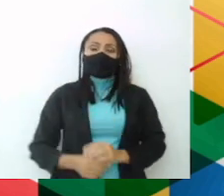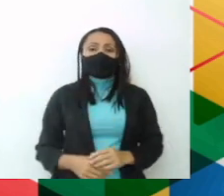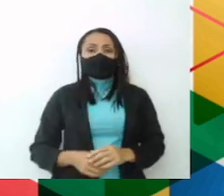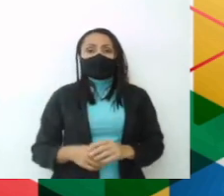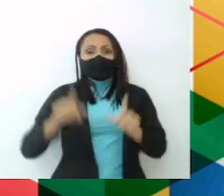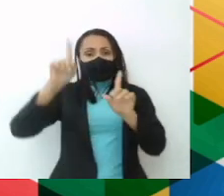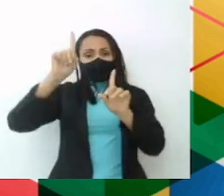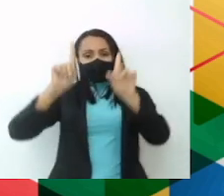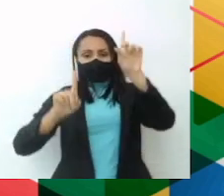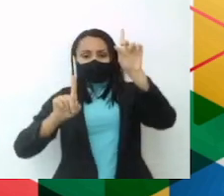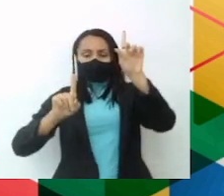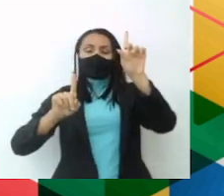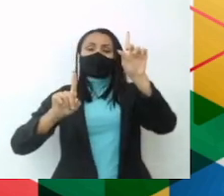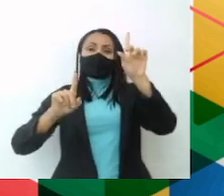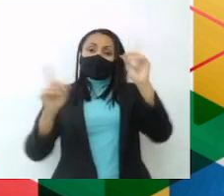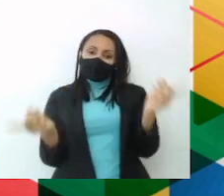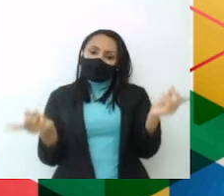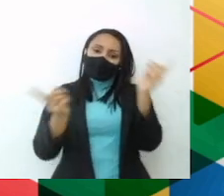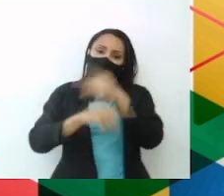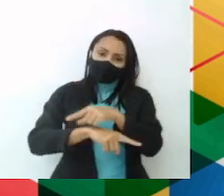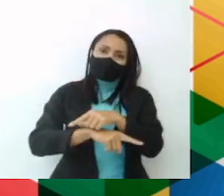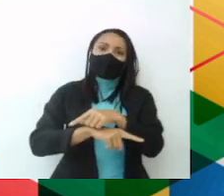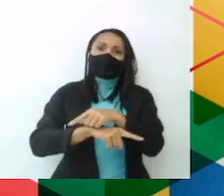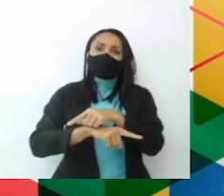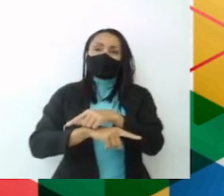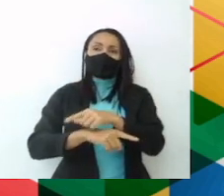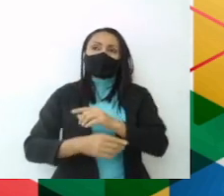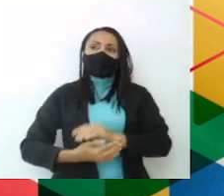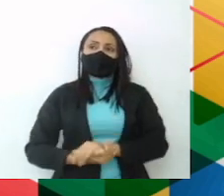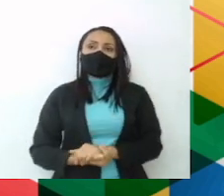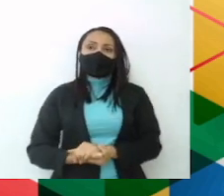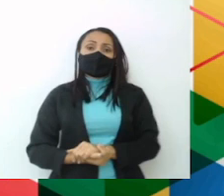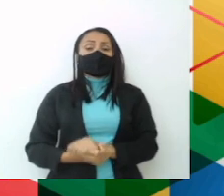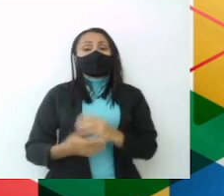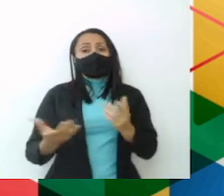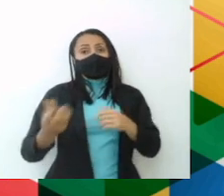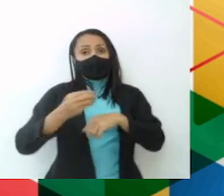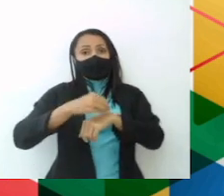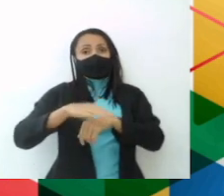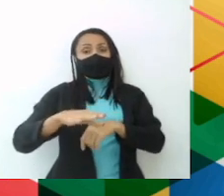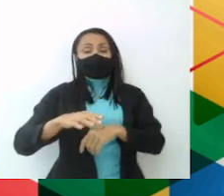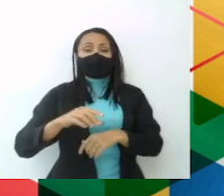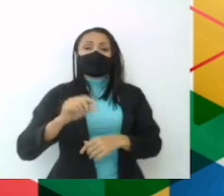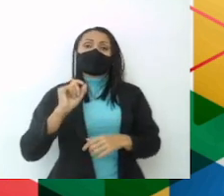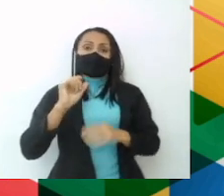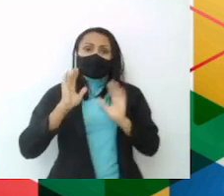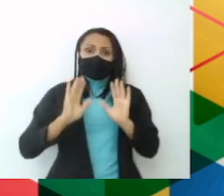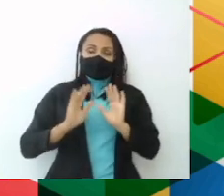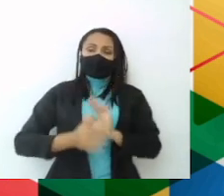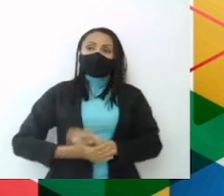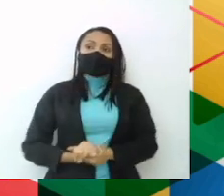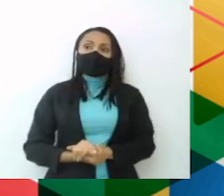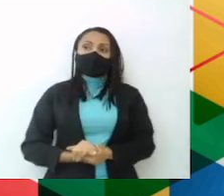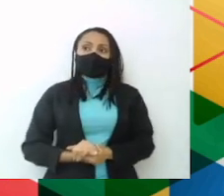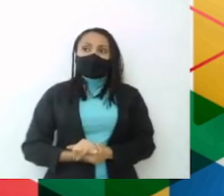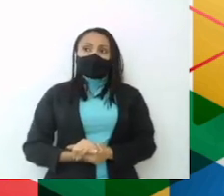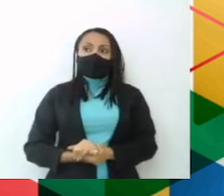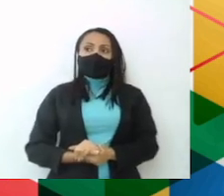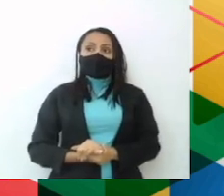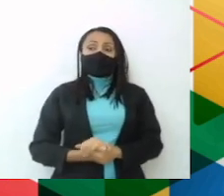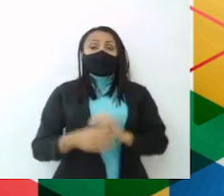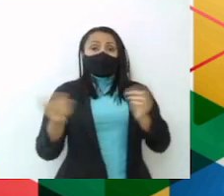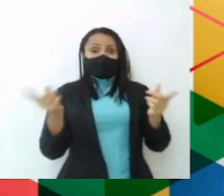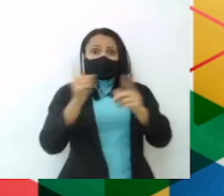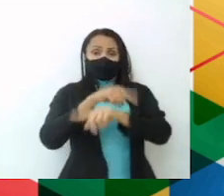uma acarretou a diminuição da outra. E aqui, seguindo a dica, vai ser o seguinte. Na grandeza